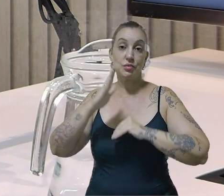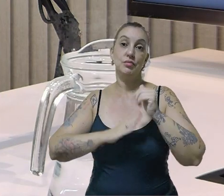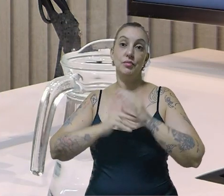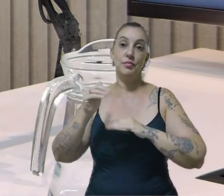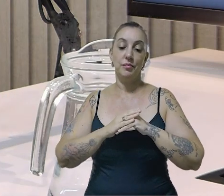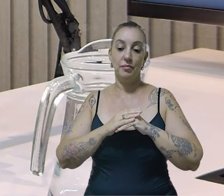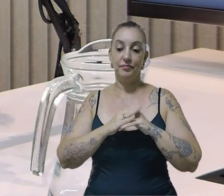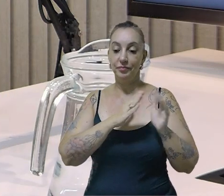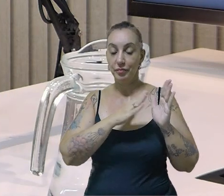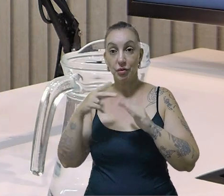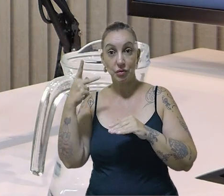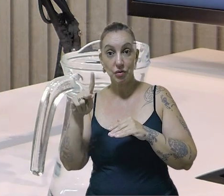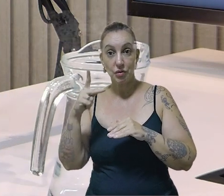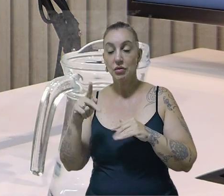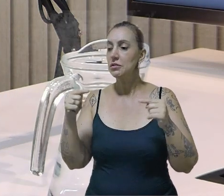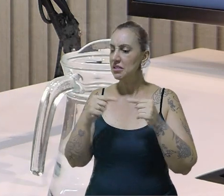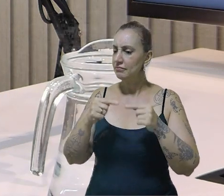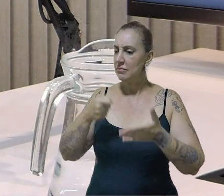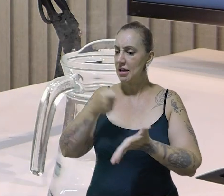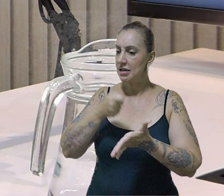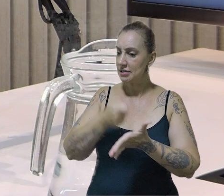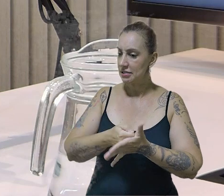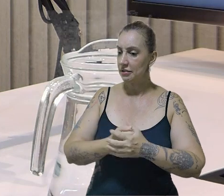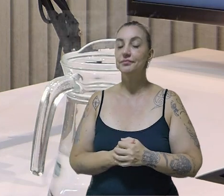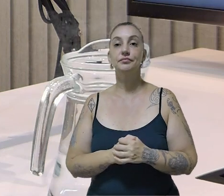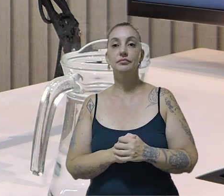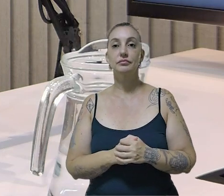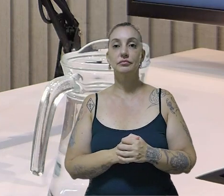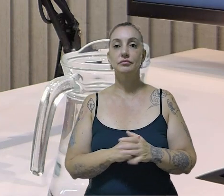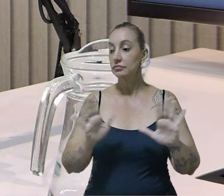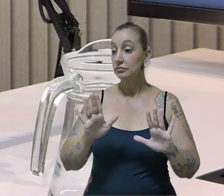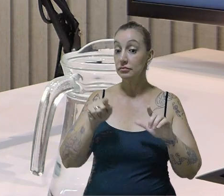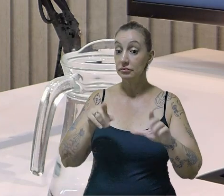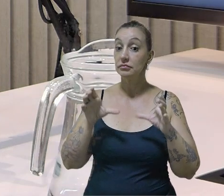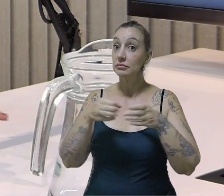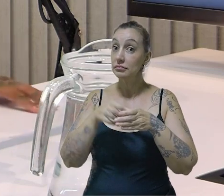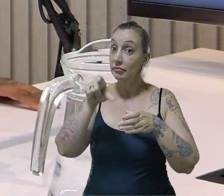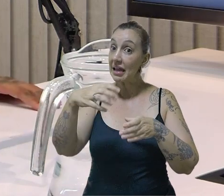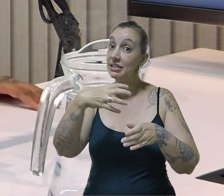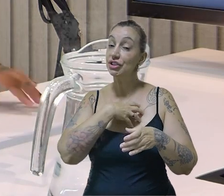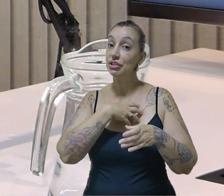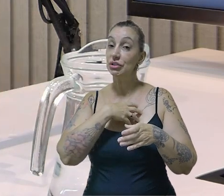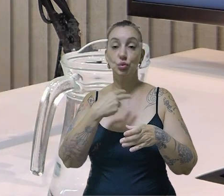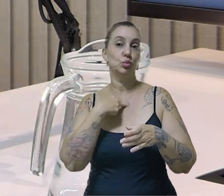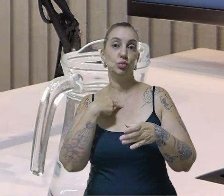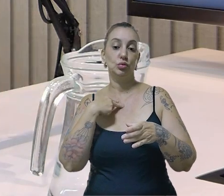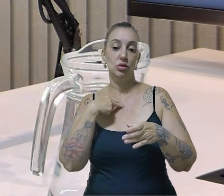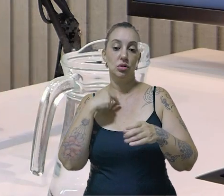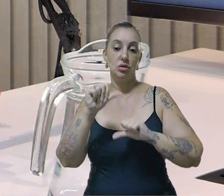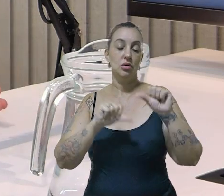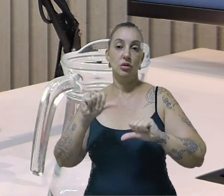a a produtora dele e ele eles são muito exigentes nesse sentido tipo assim não essa turnê tem essa Você Não Pode